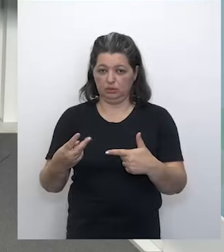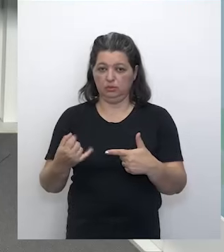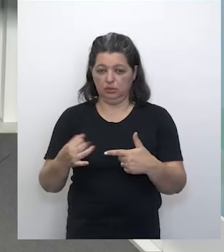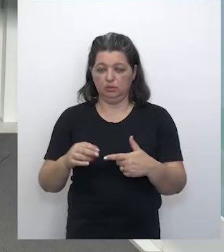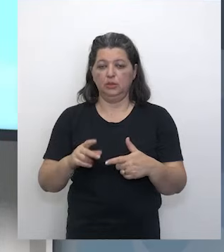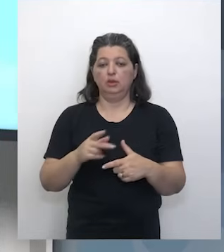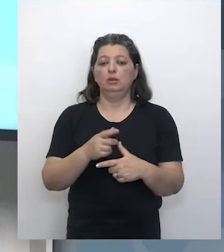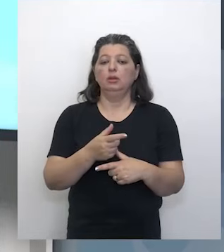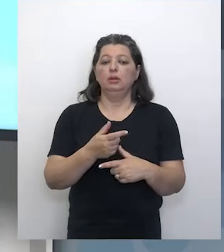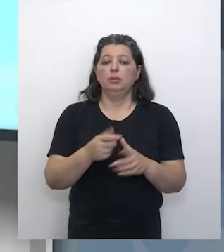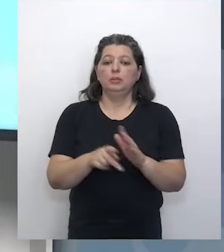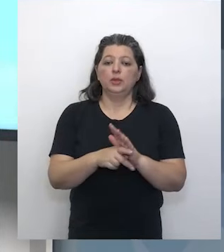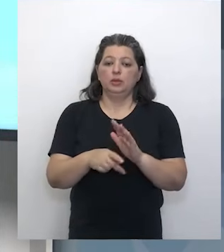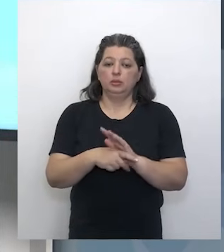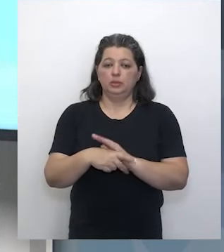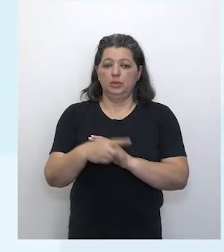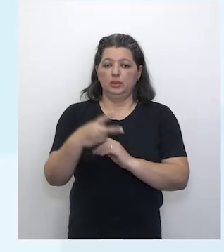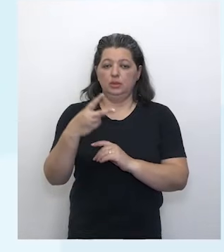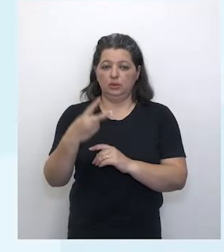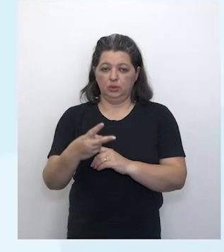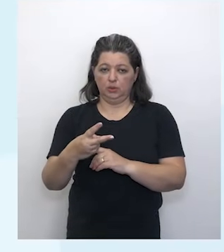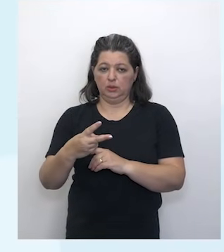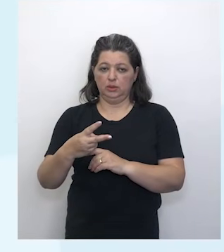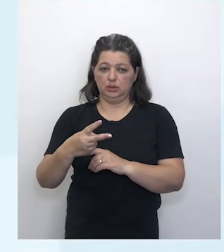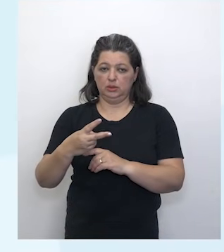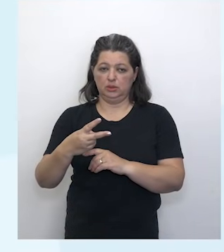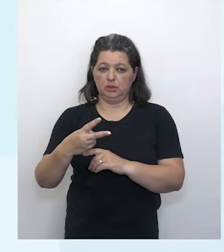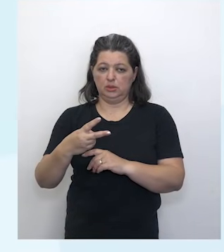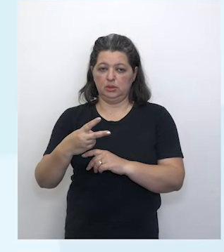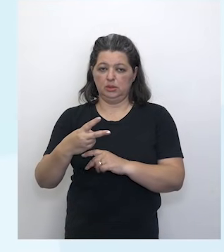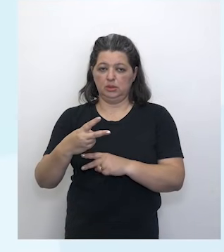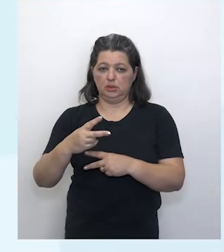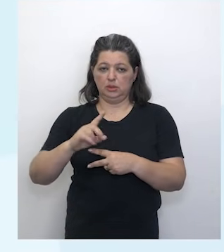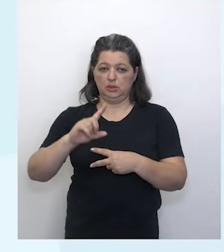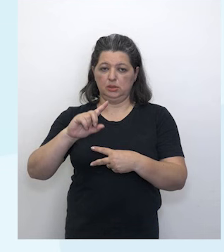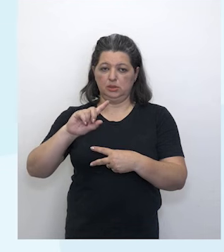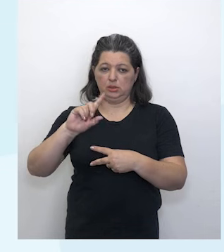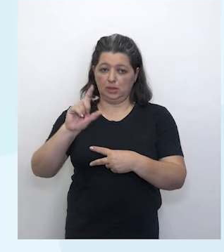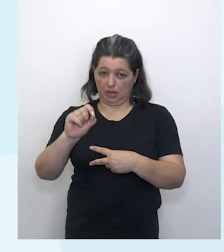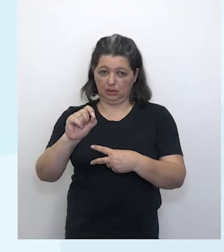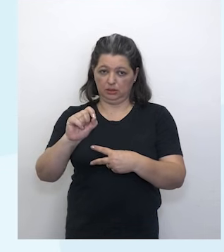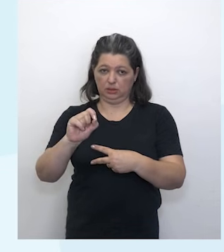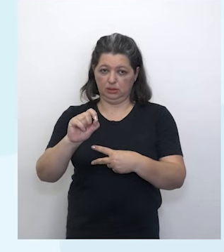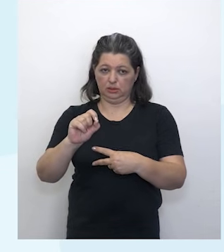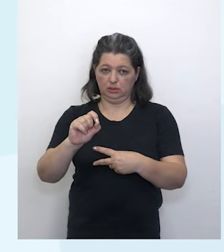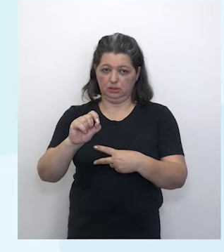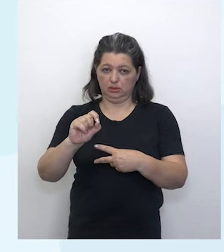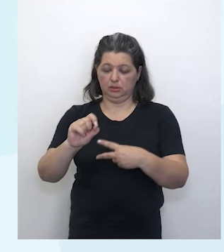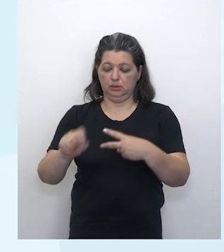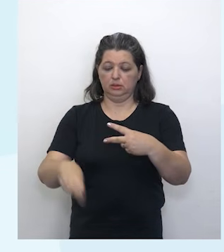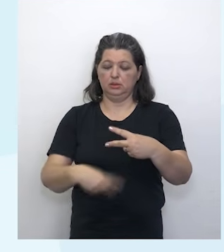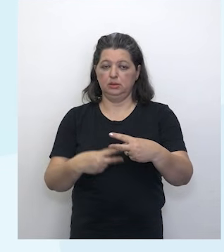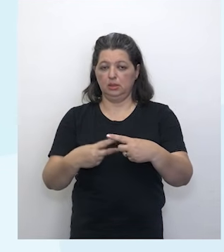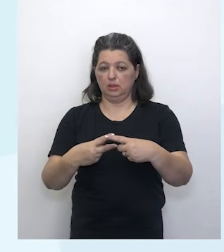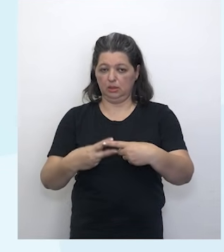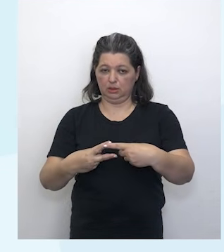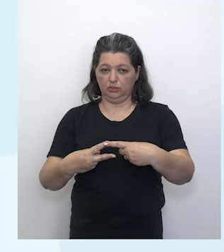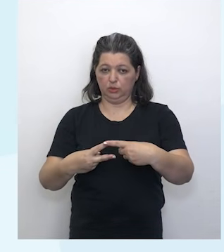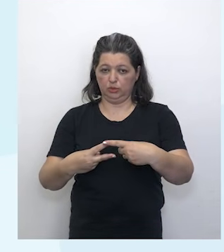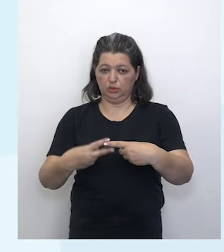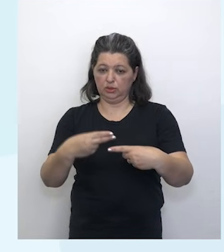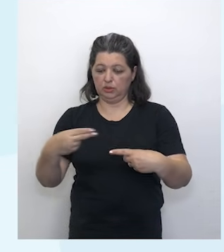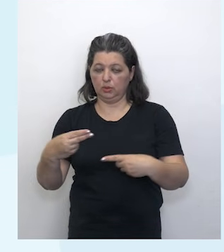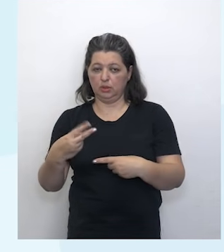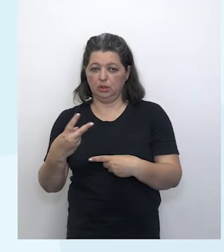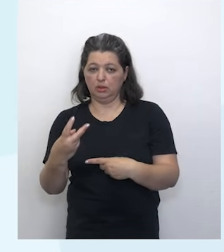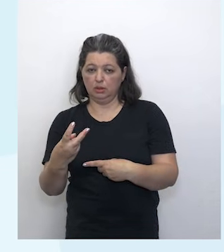2 elevado a 10, ó, 2 elevado a 10, se você dividir por 2, você vai chegar em 2 à quinta. Por que